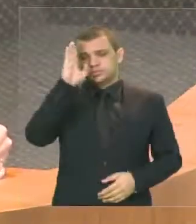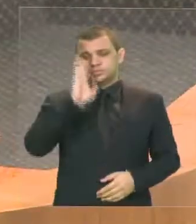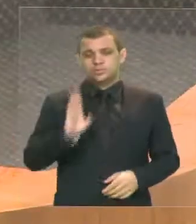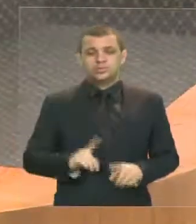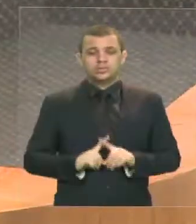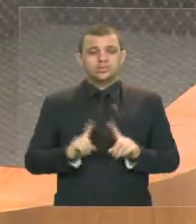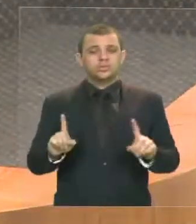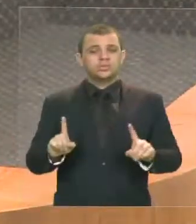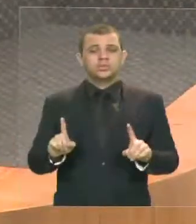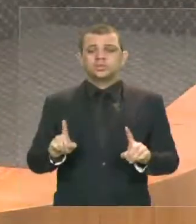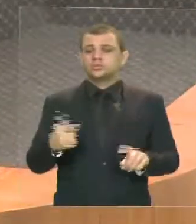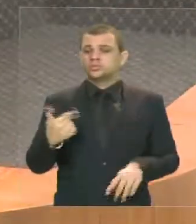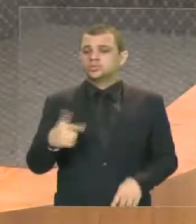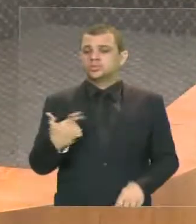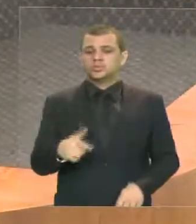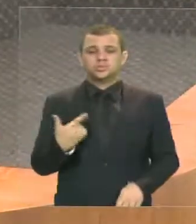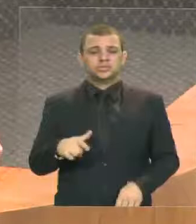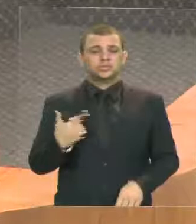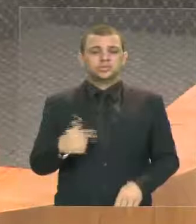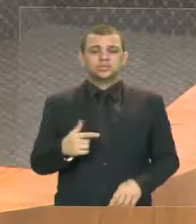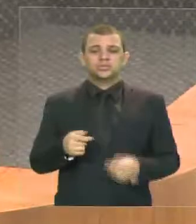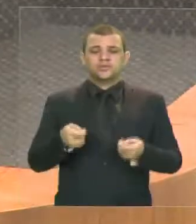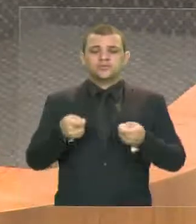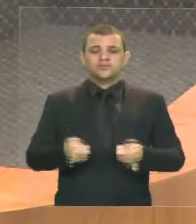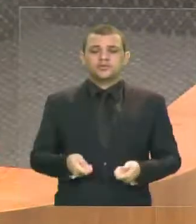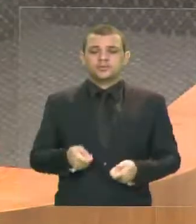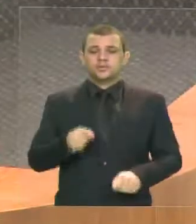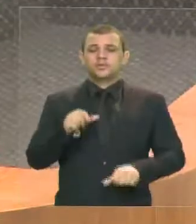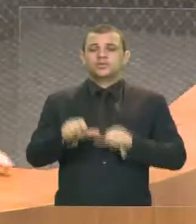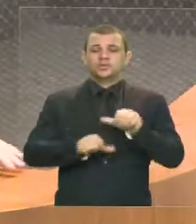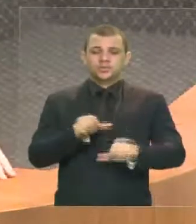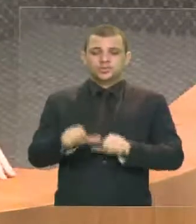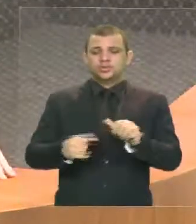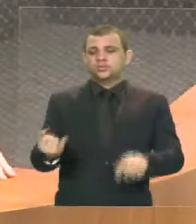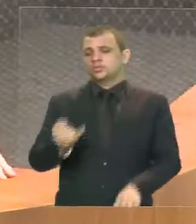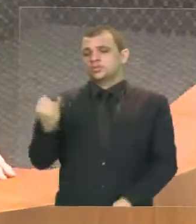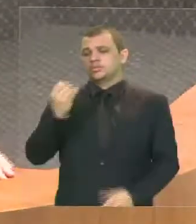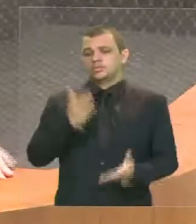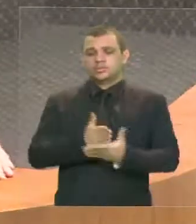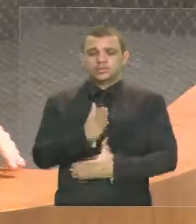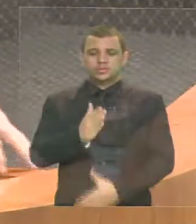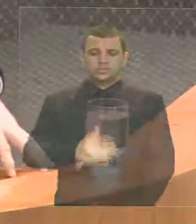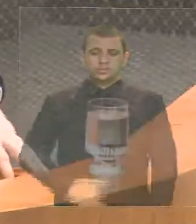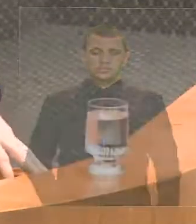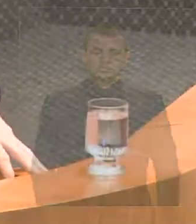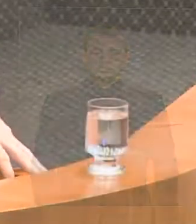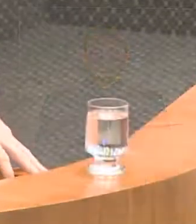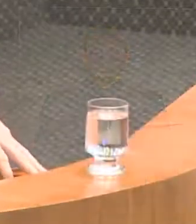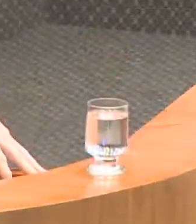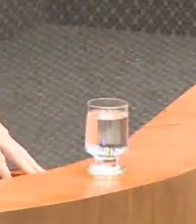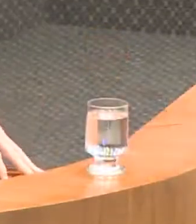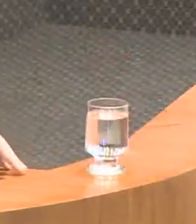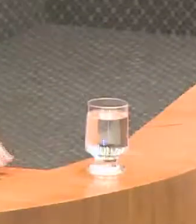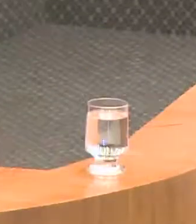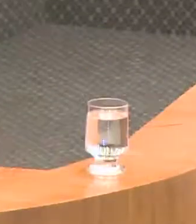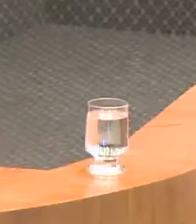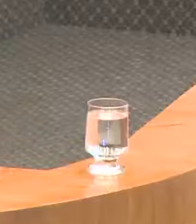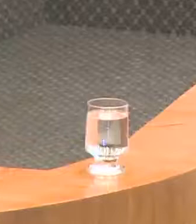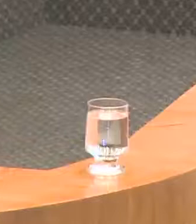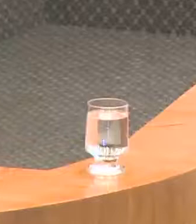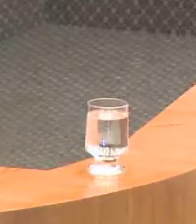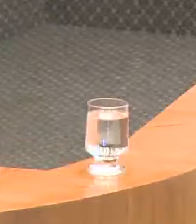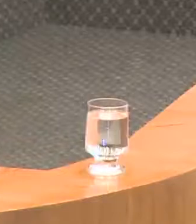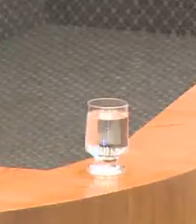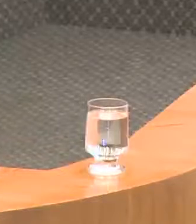a legitimidade necessária para aprovar reformas tão importantes. Acredito que o momento é para se concluir este mandato, tentar colocar